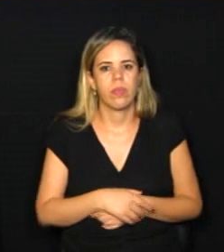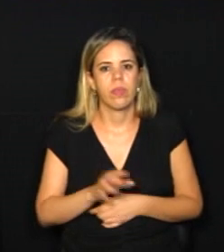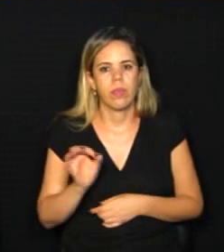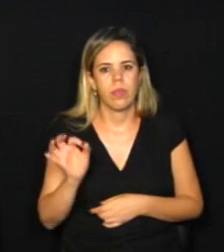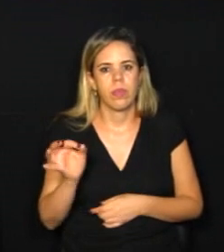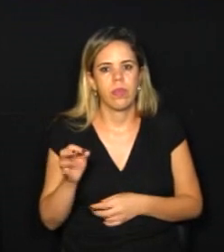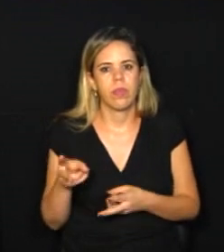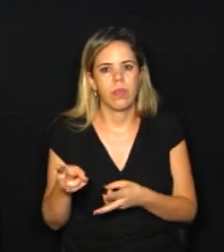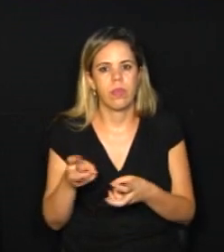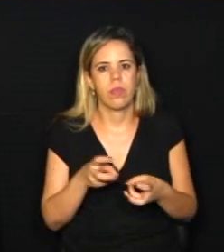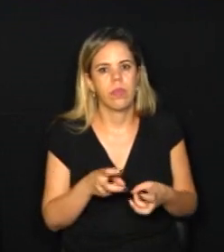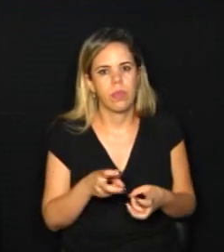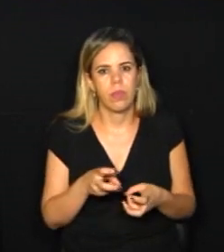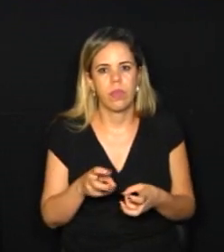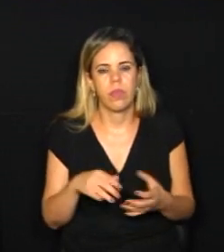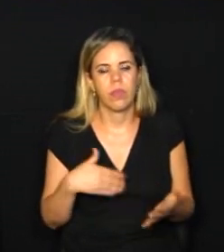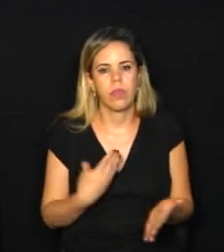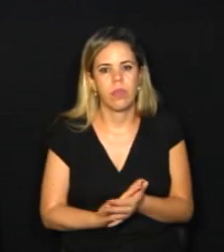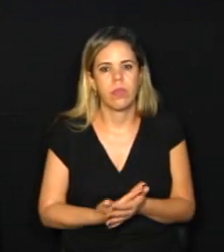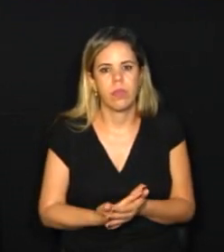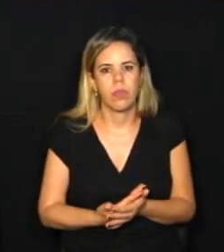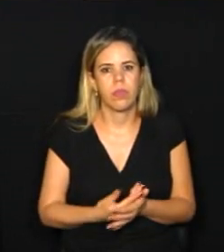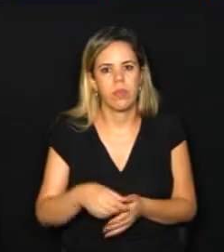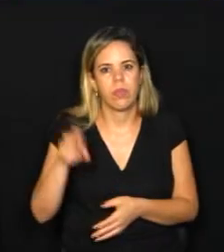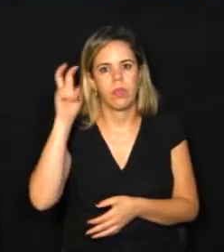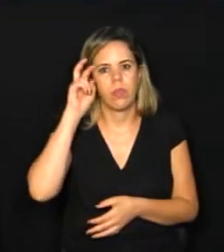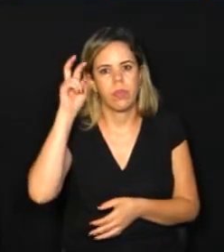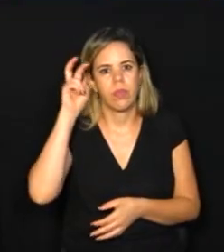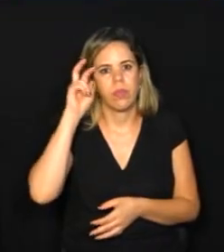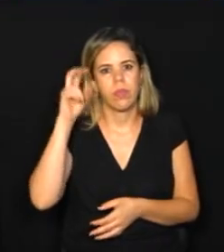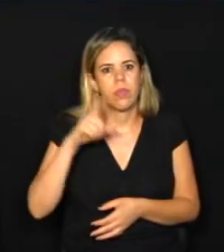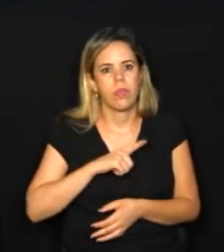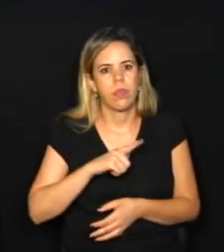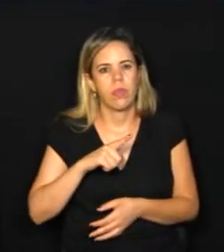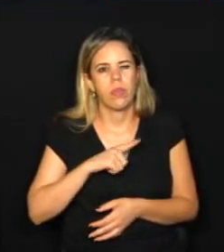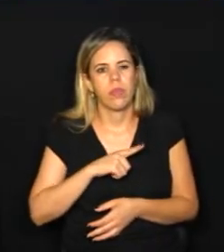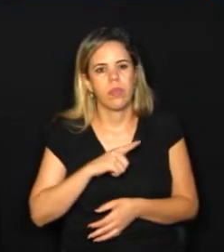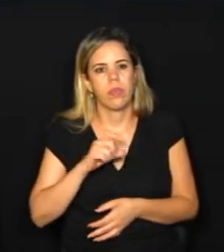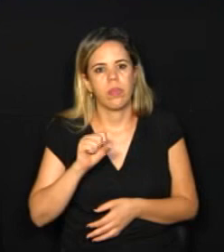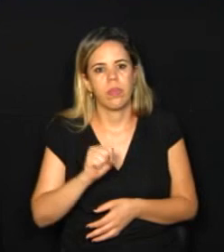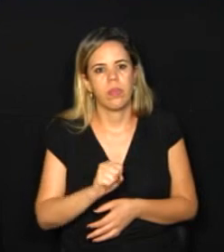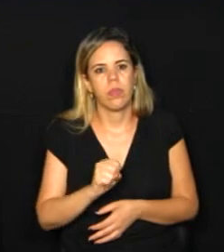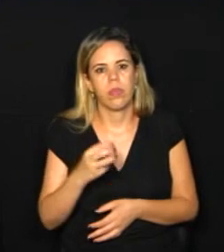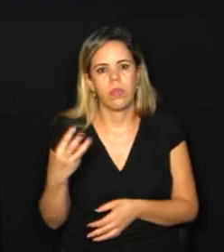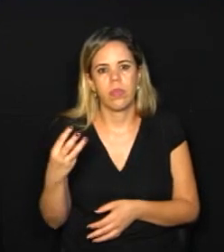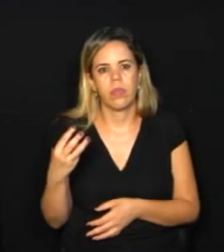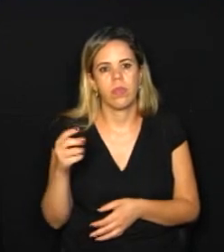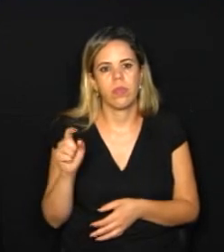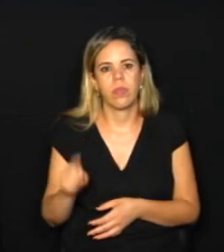gente percebe que até esta quinta-feira nós tínhamos